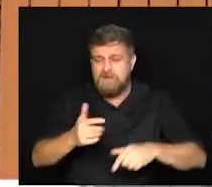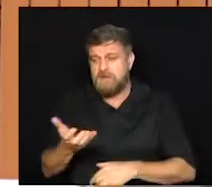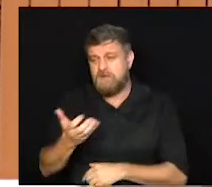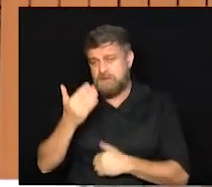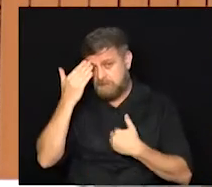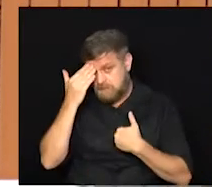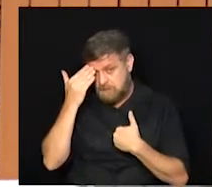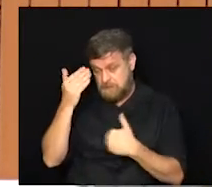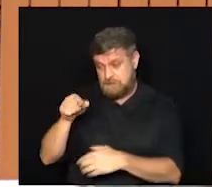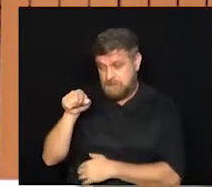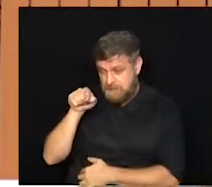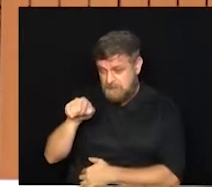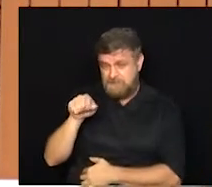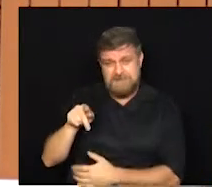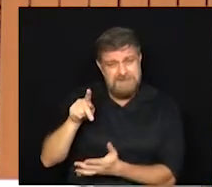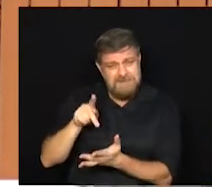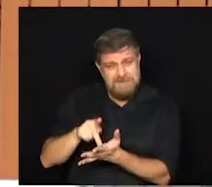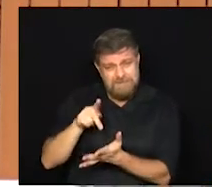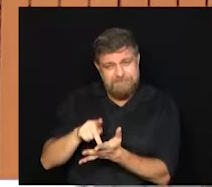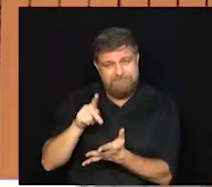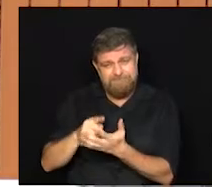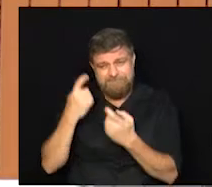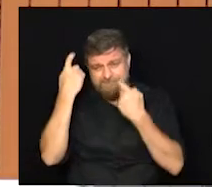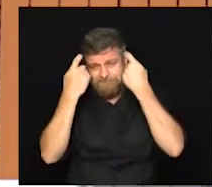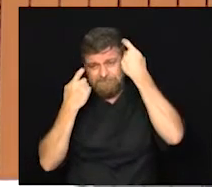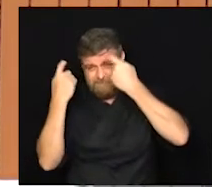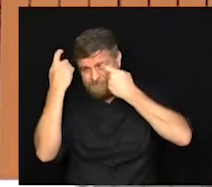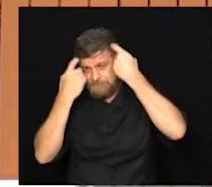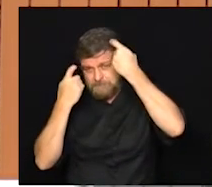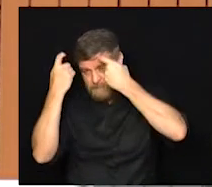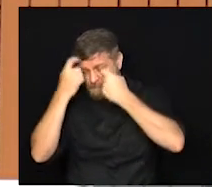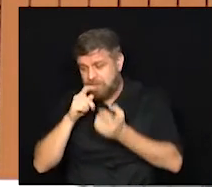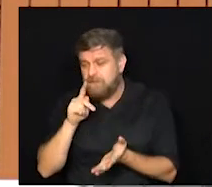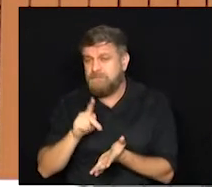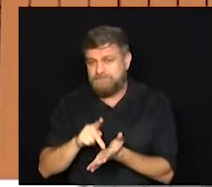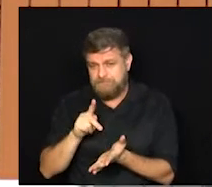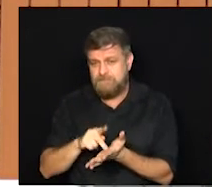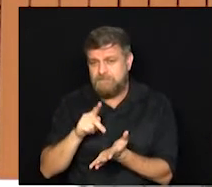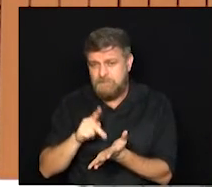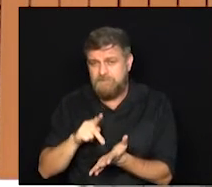realmente vocês também se preocupam realmente